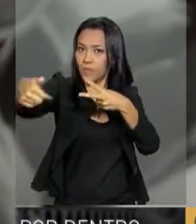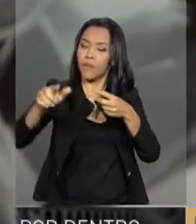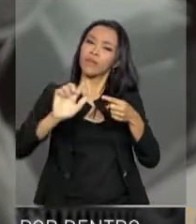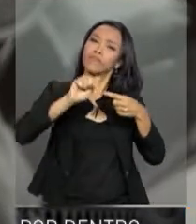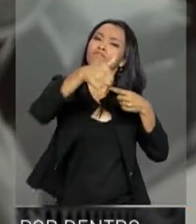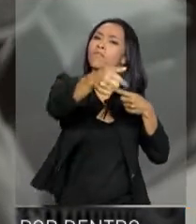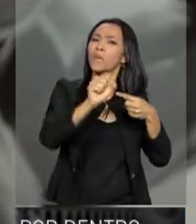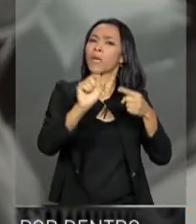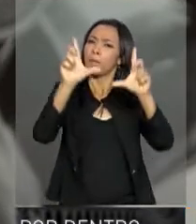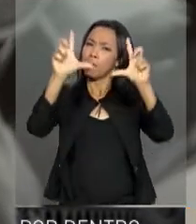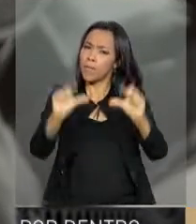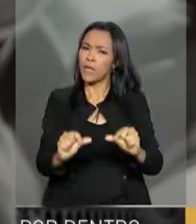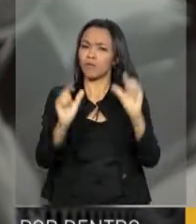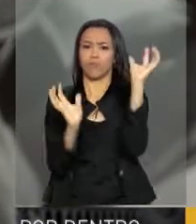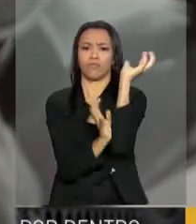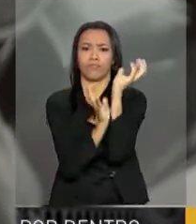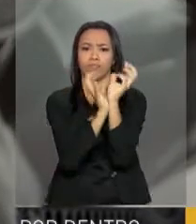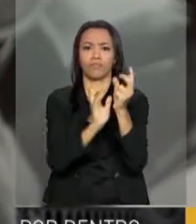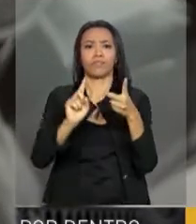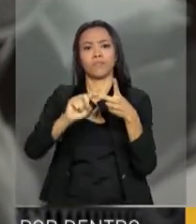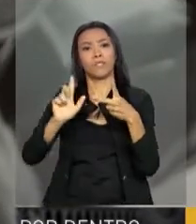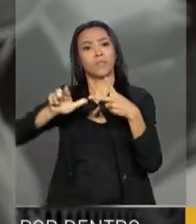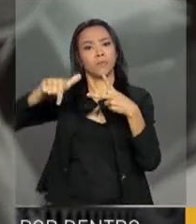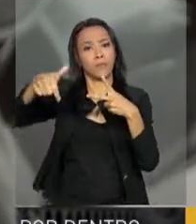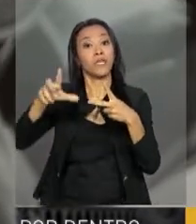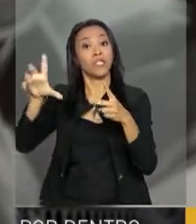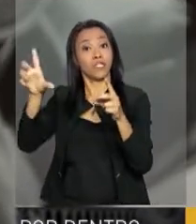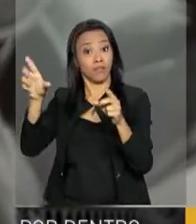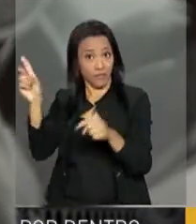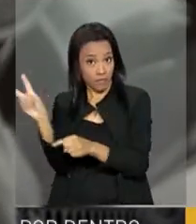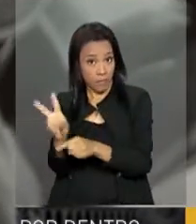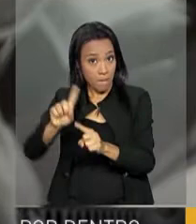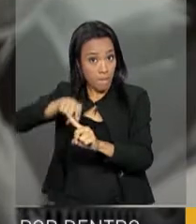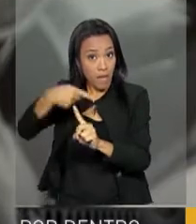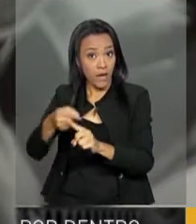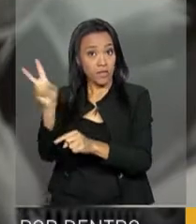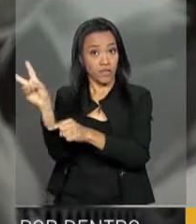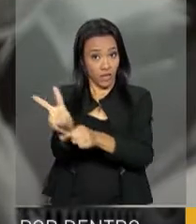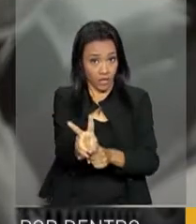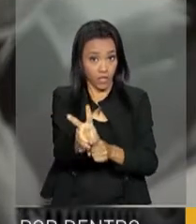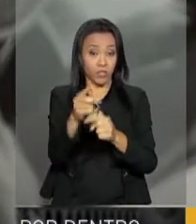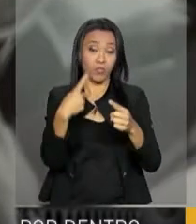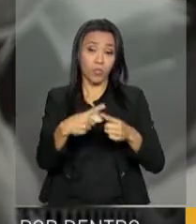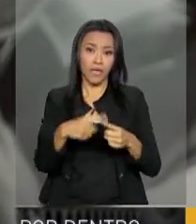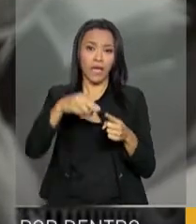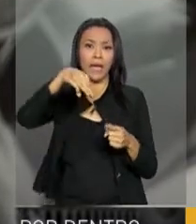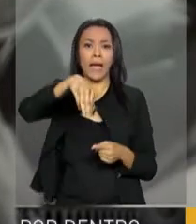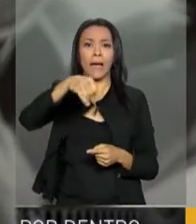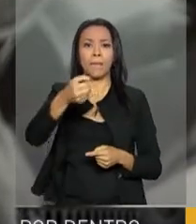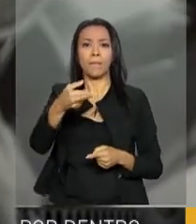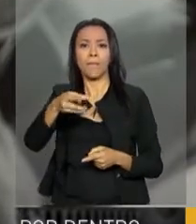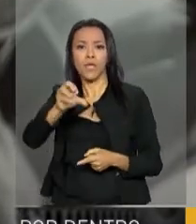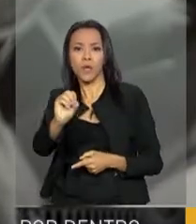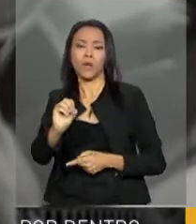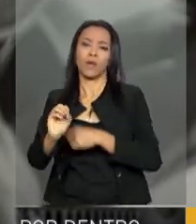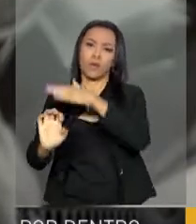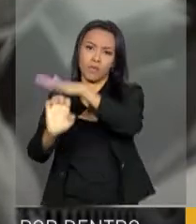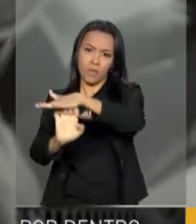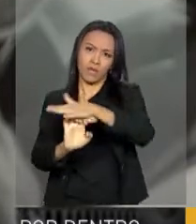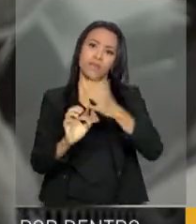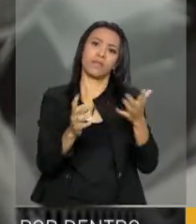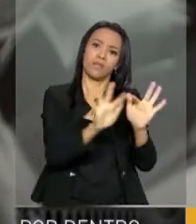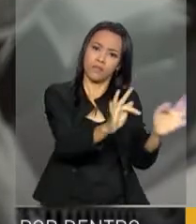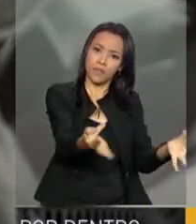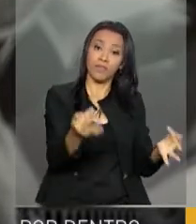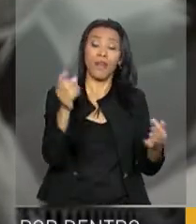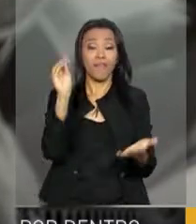burocracia. A segunda, mais crédito. Porque a micro e a pequena empresa sofrem com burocracia e com falta